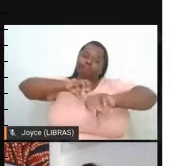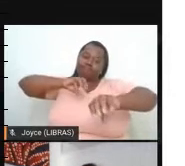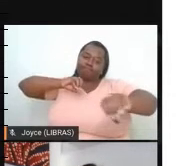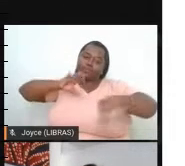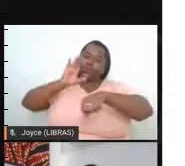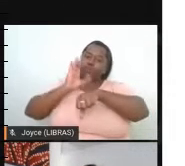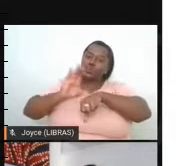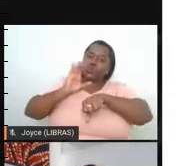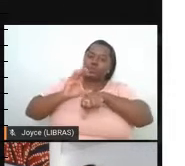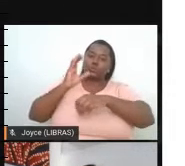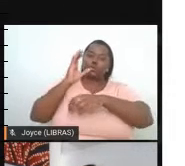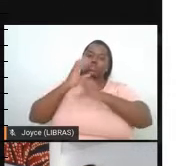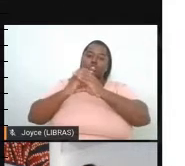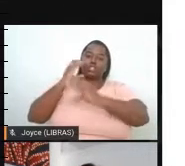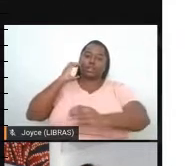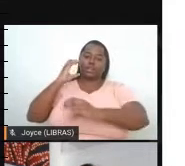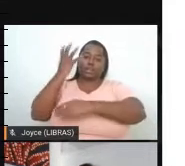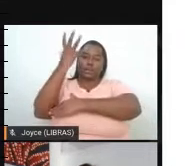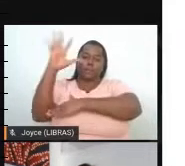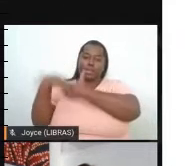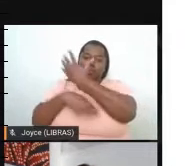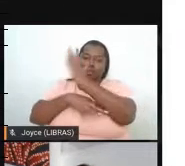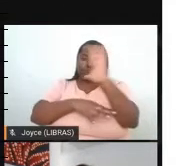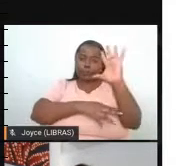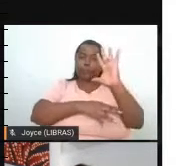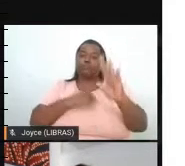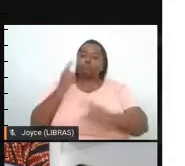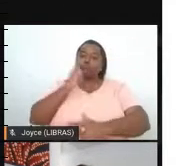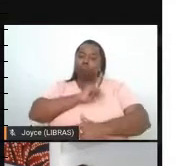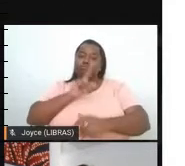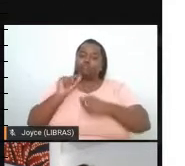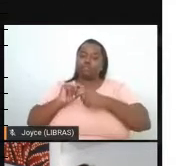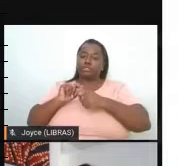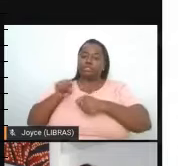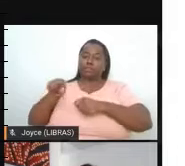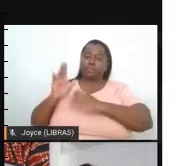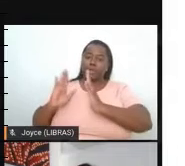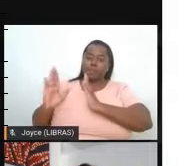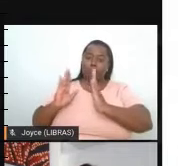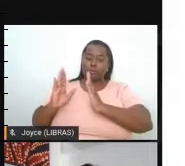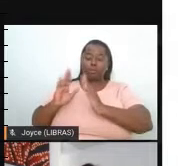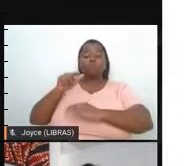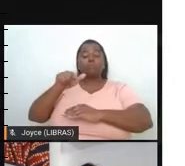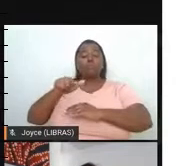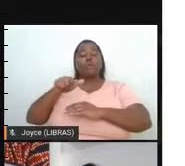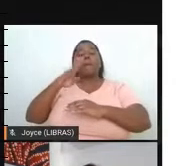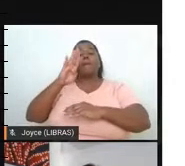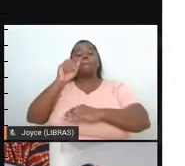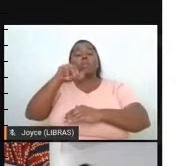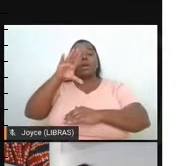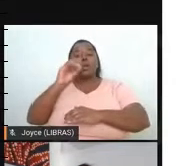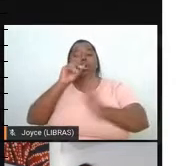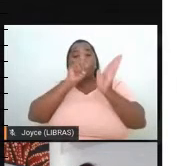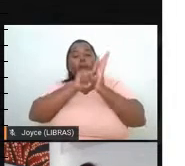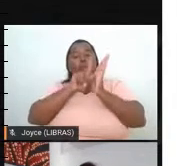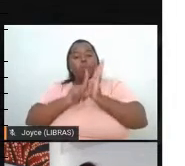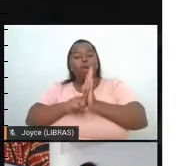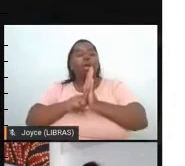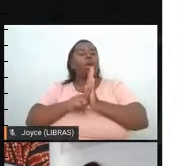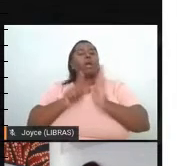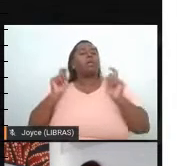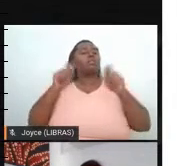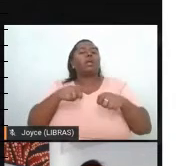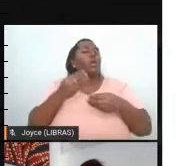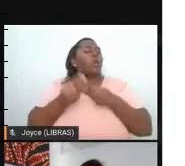E agora, isso aí, esse banco de questões, ele serve como um conteúdo prévio, que você pode fazer um backup e